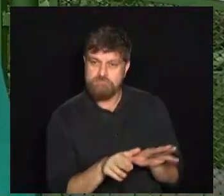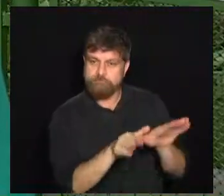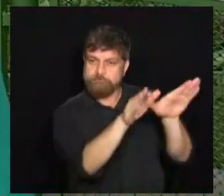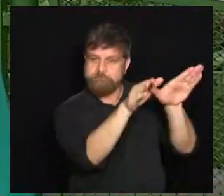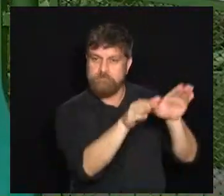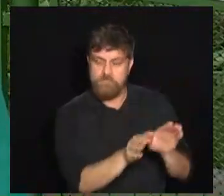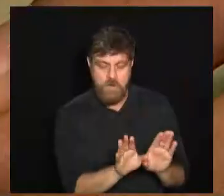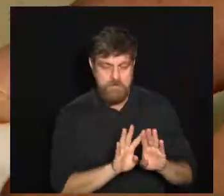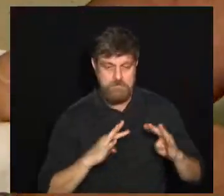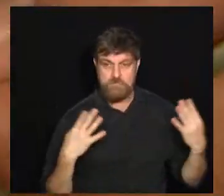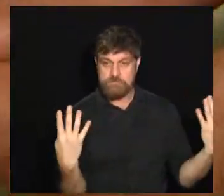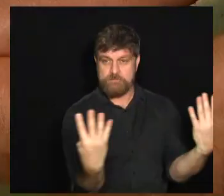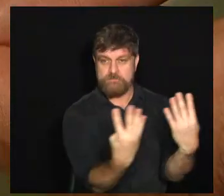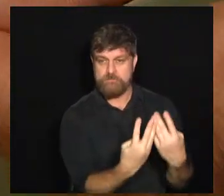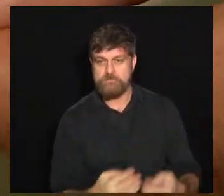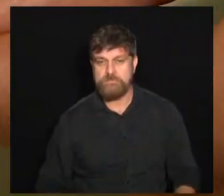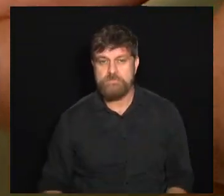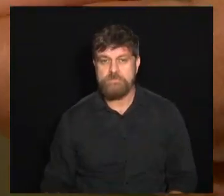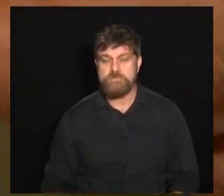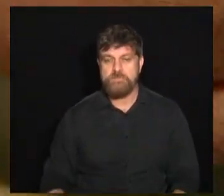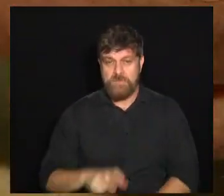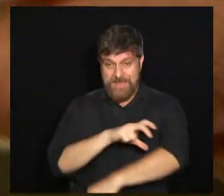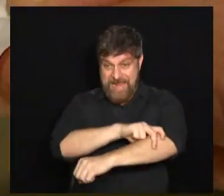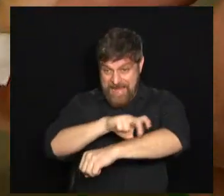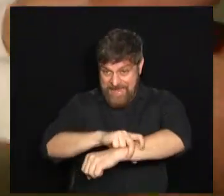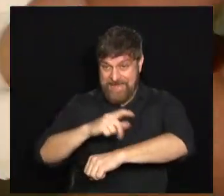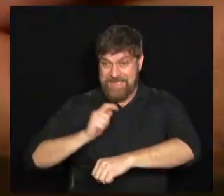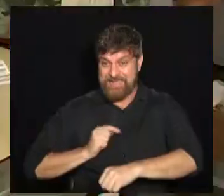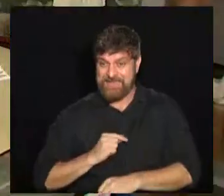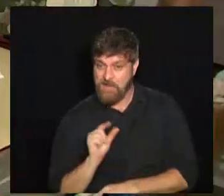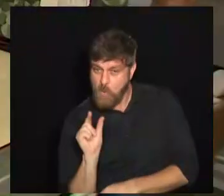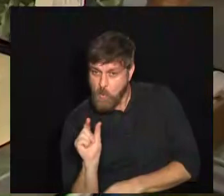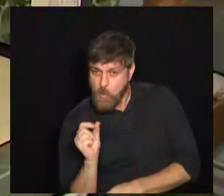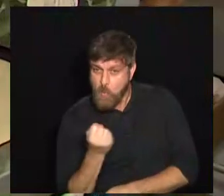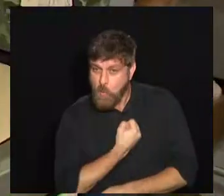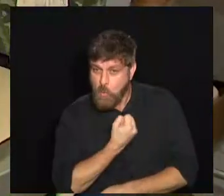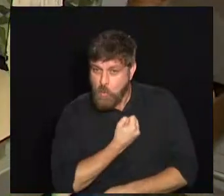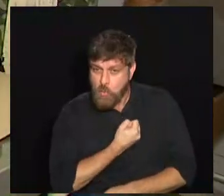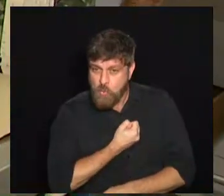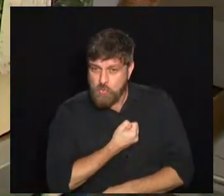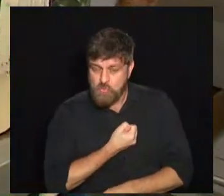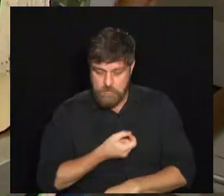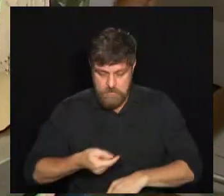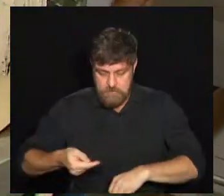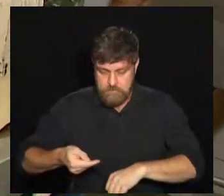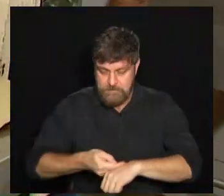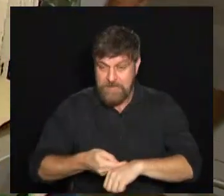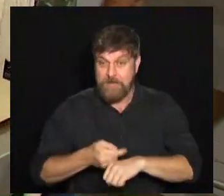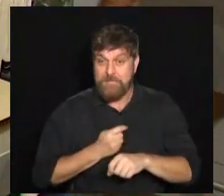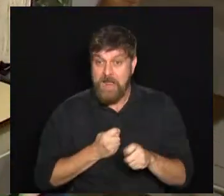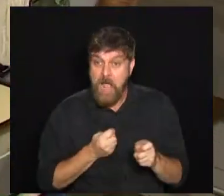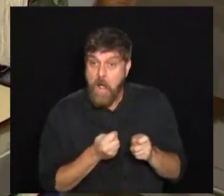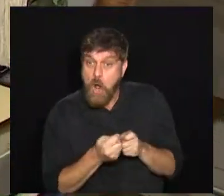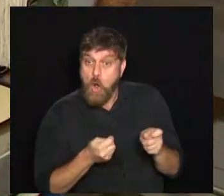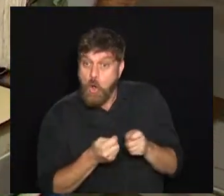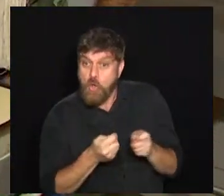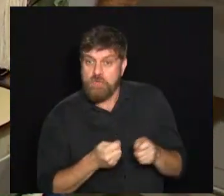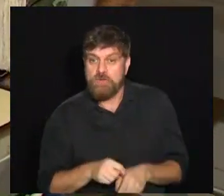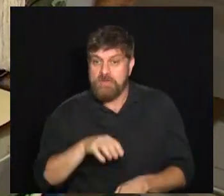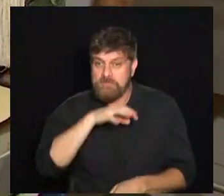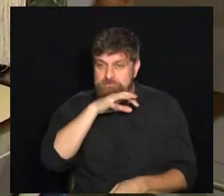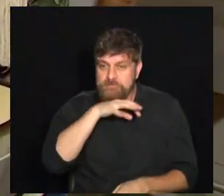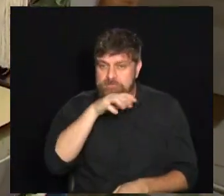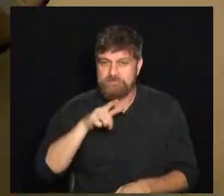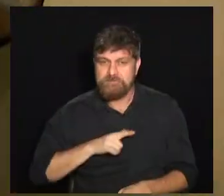nesse novo recinto. As aves receberam um nanochip, uma ótima opção para controle de algumas espécies. Devido ao